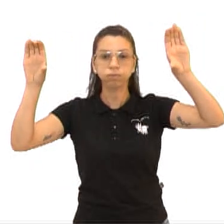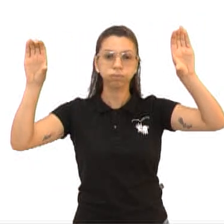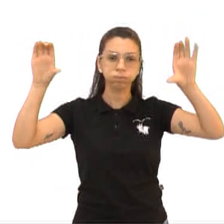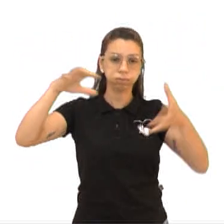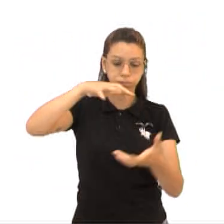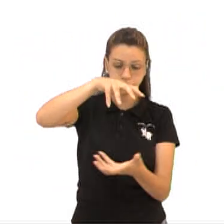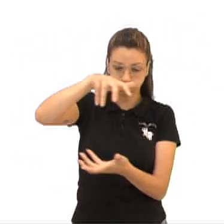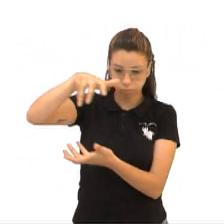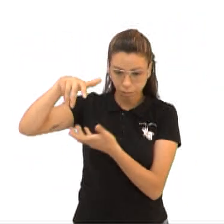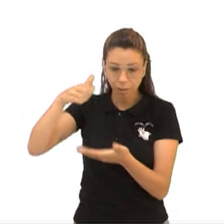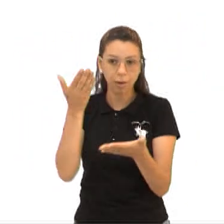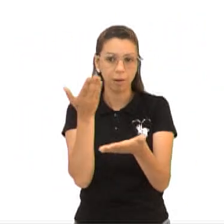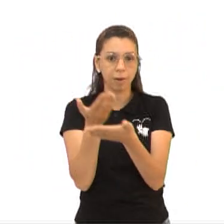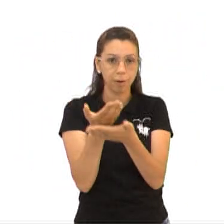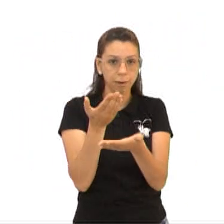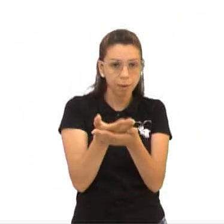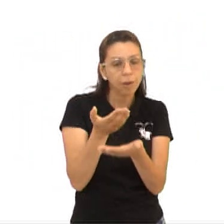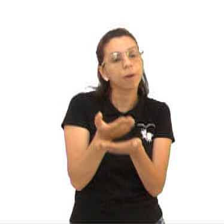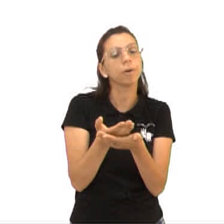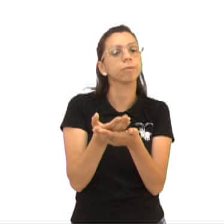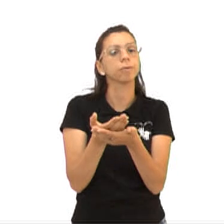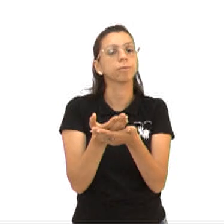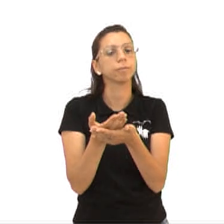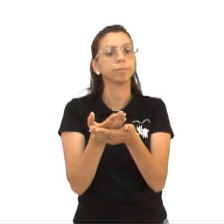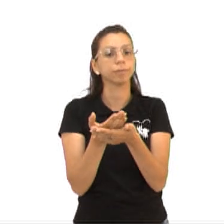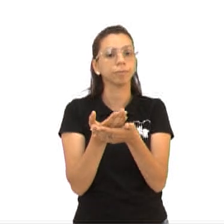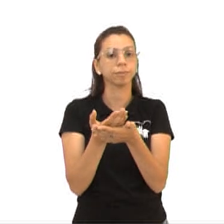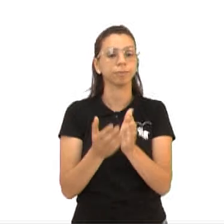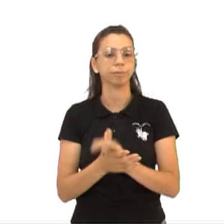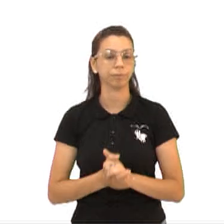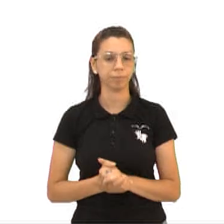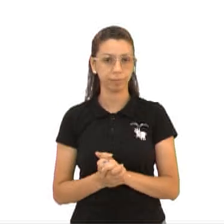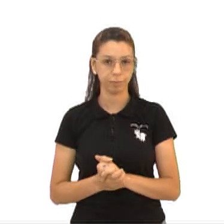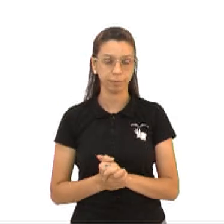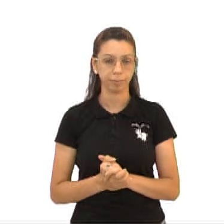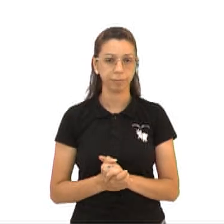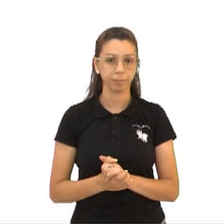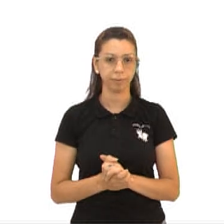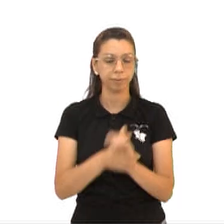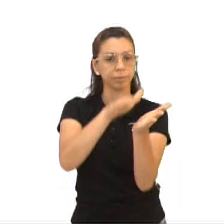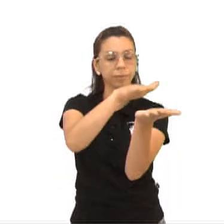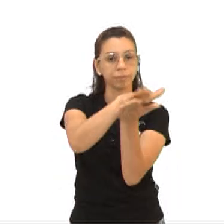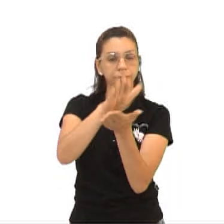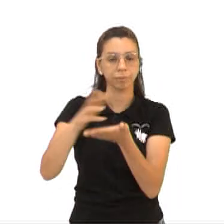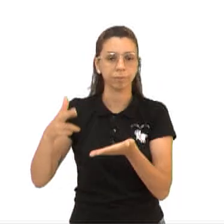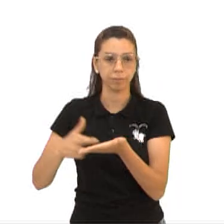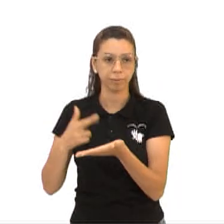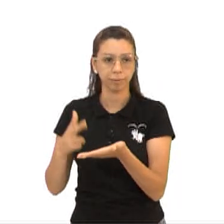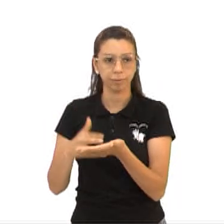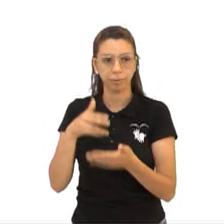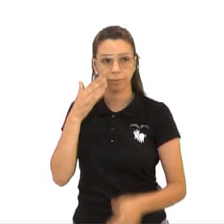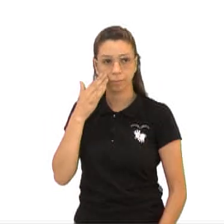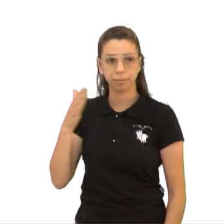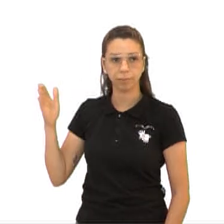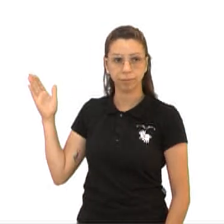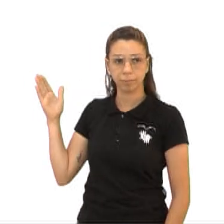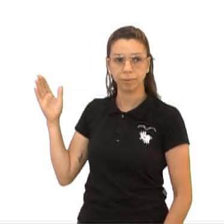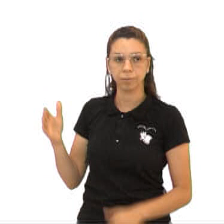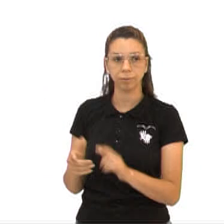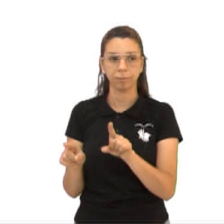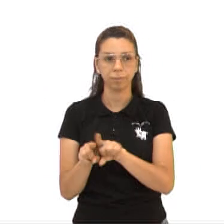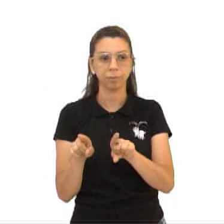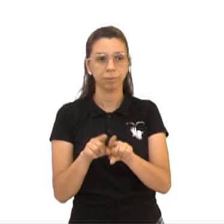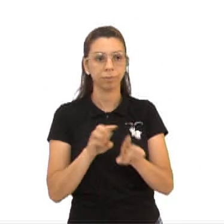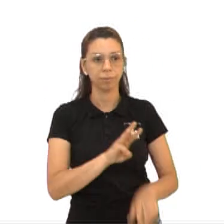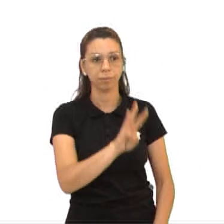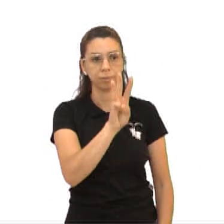estimado. Um estudo realizado e publicado ali na revista Nature e veiculado pelo